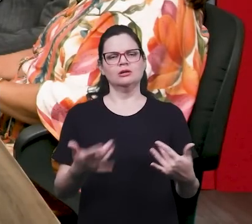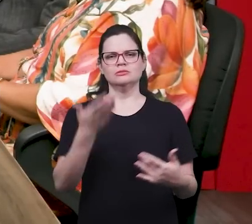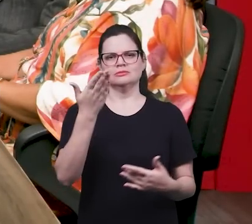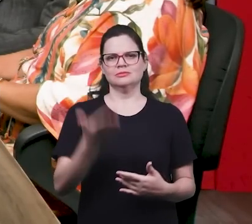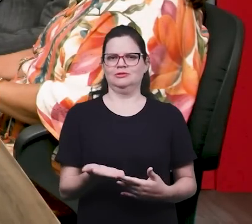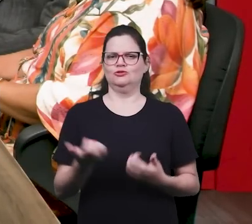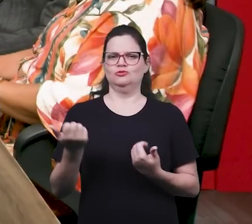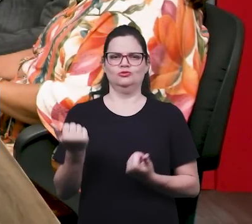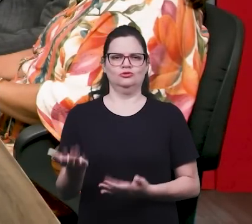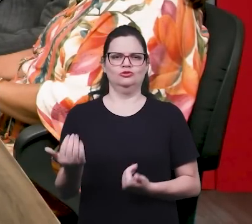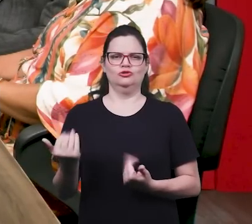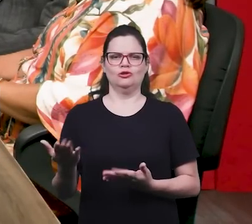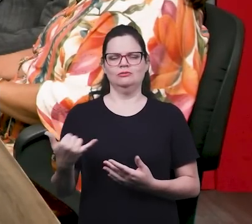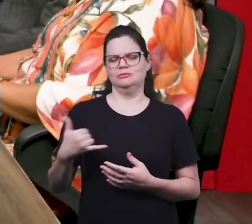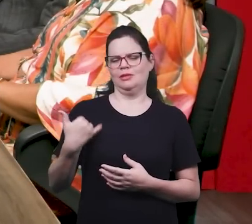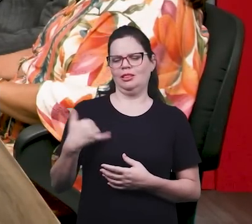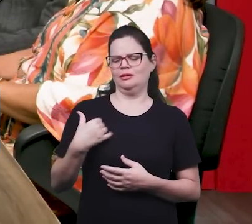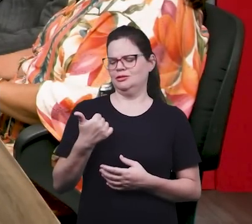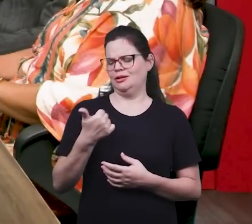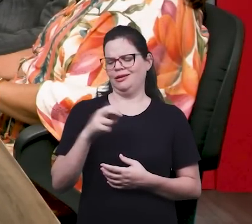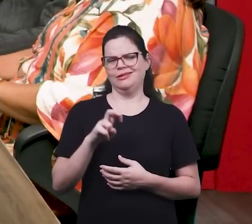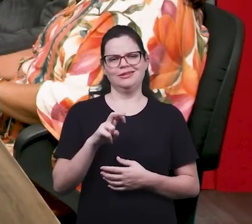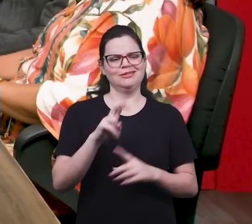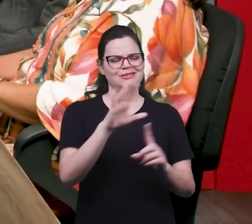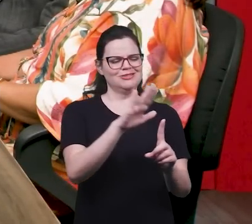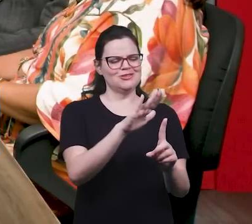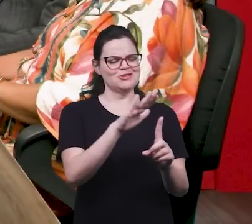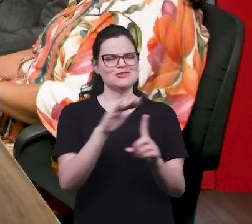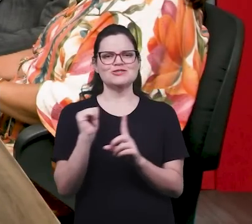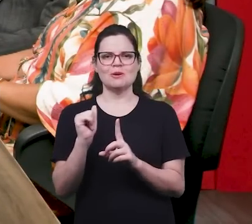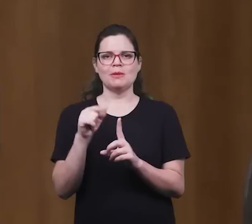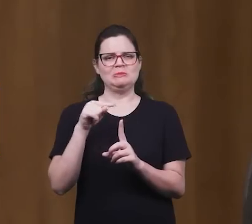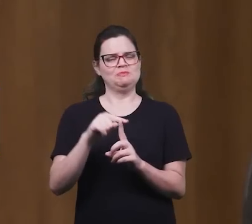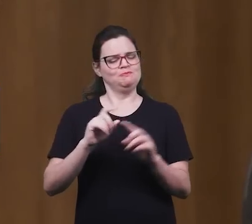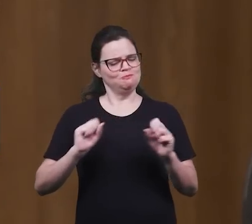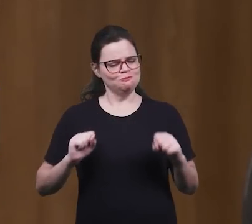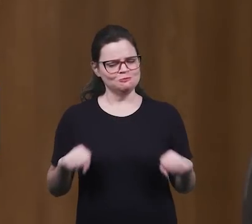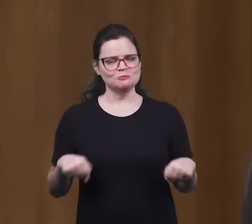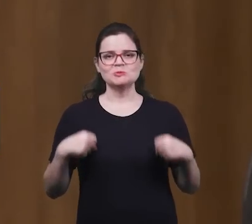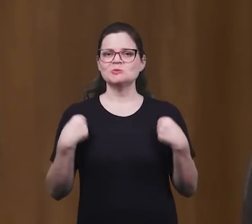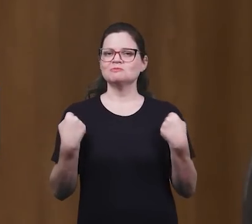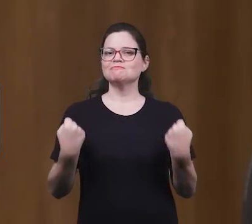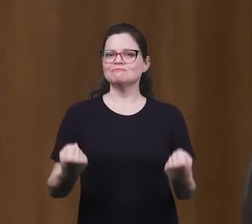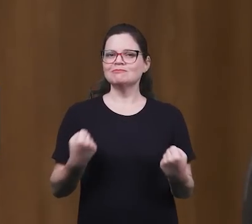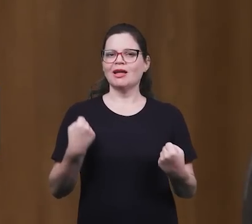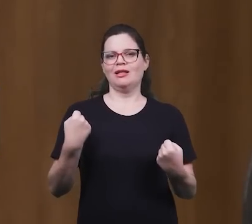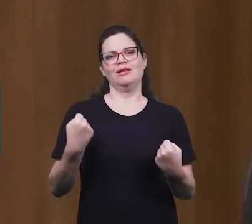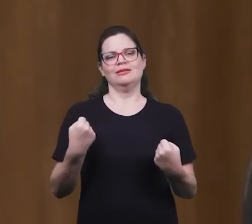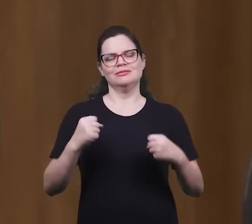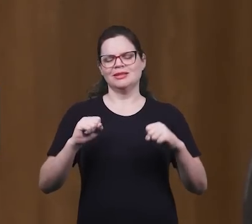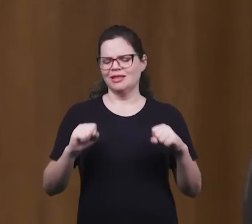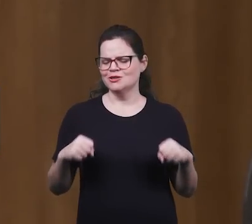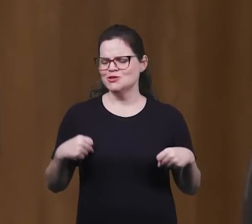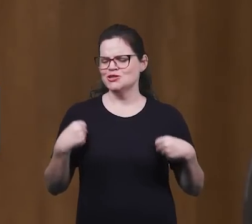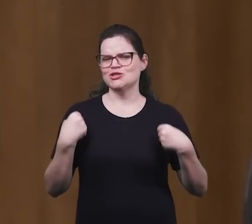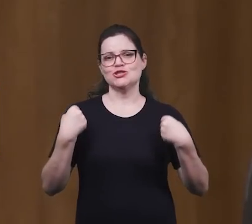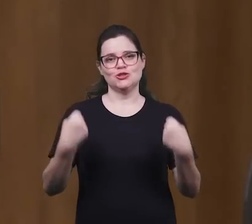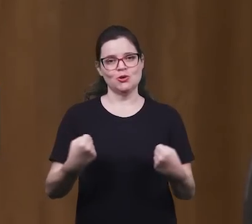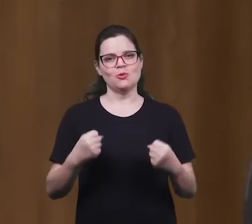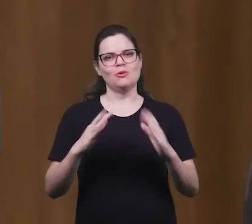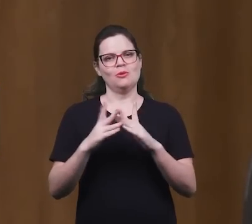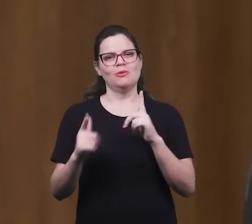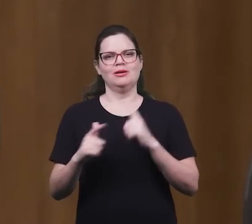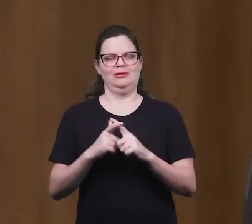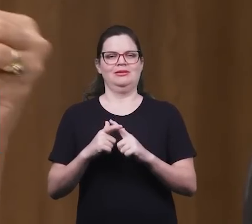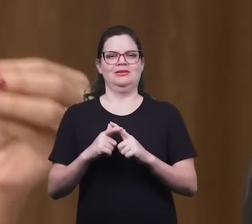garoto que foi chamado ainda tão jovem, né, com muita dedicação e compromisso com